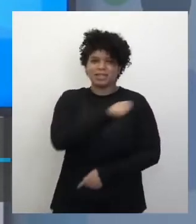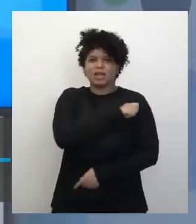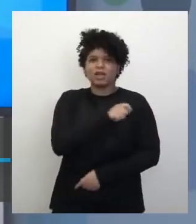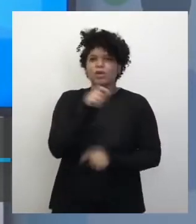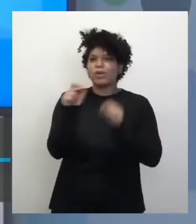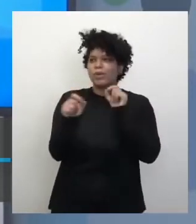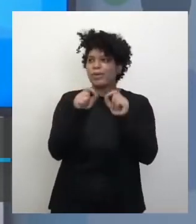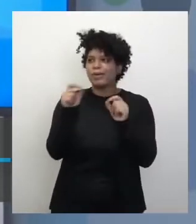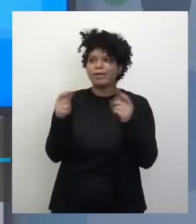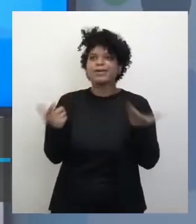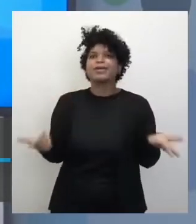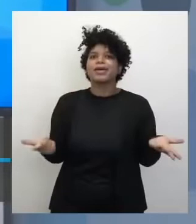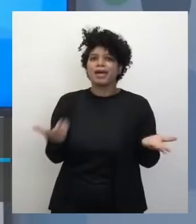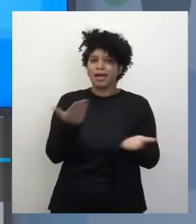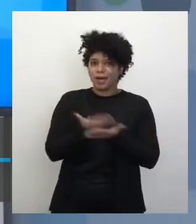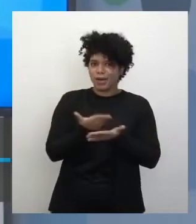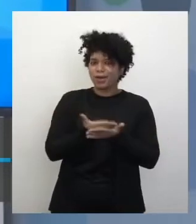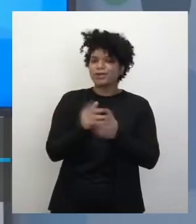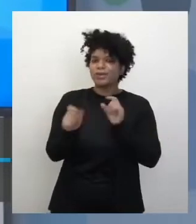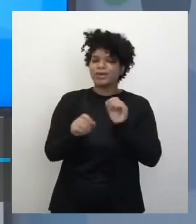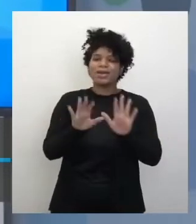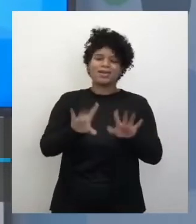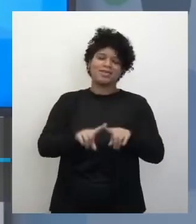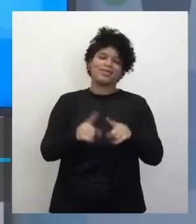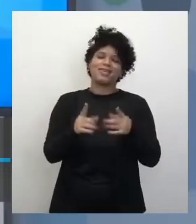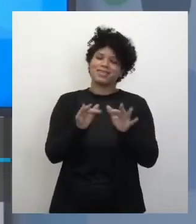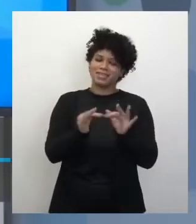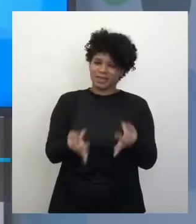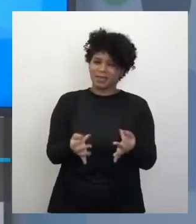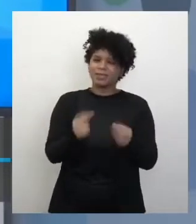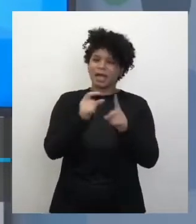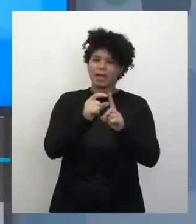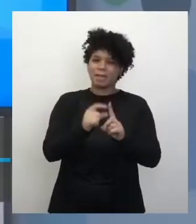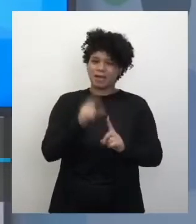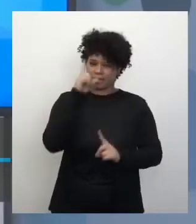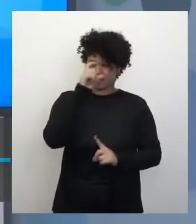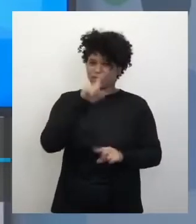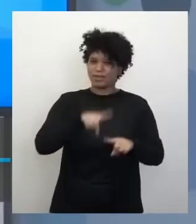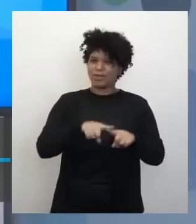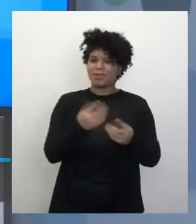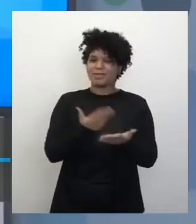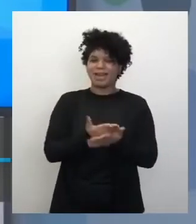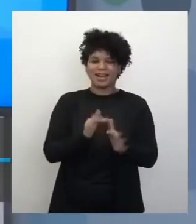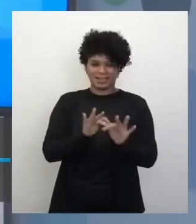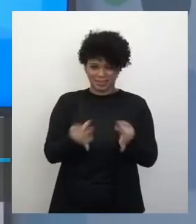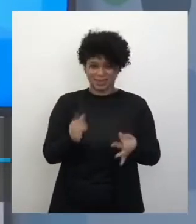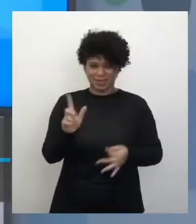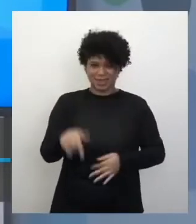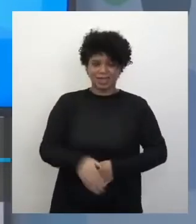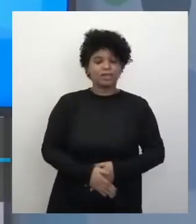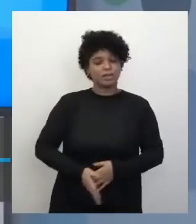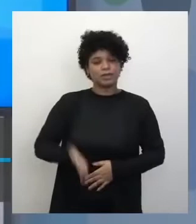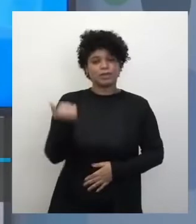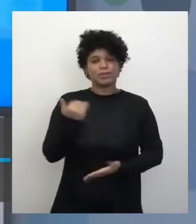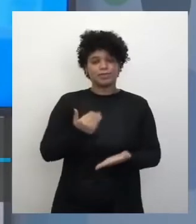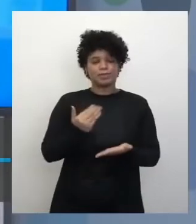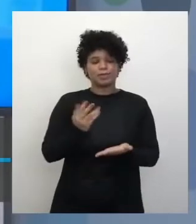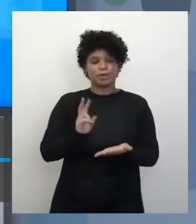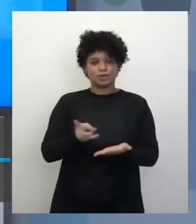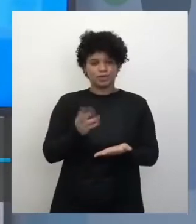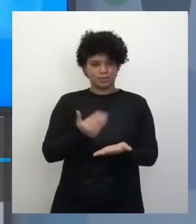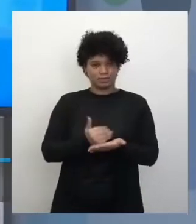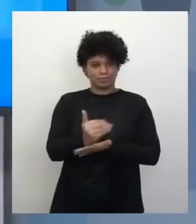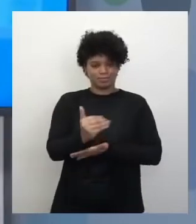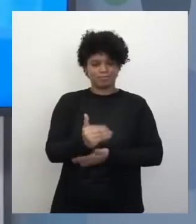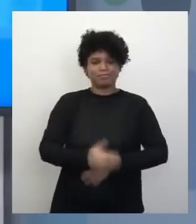vai ter nessa aula? Vai ser super simples, tá? Os nomes são complicados, mas a aula é bem tranquila. Vamos então continuando aqui a apresentação da aula. Olha